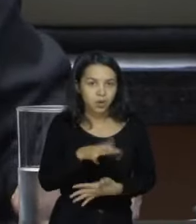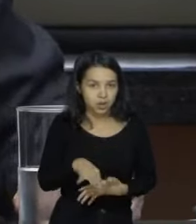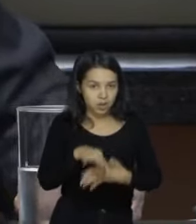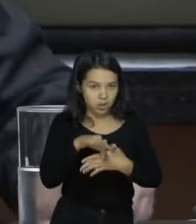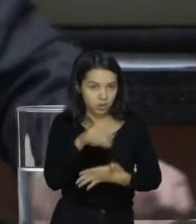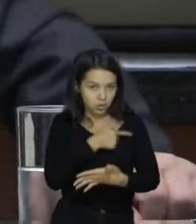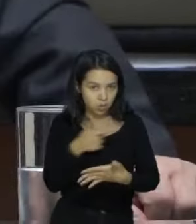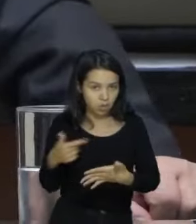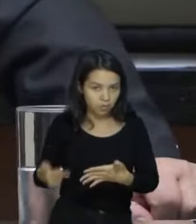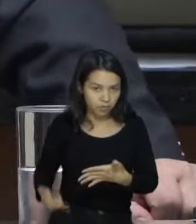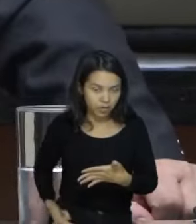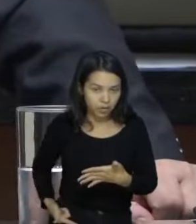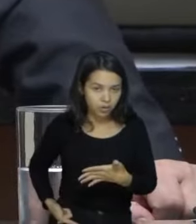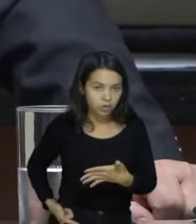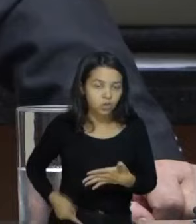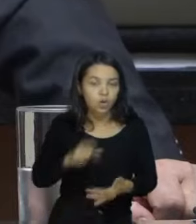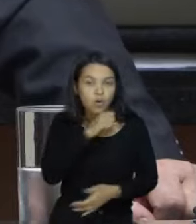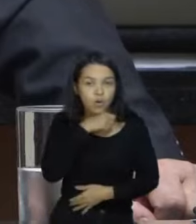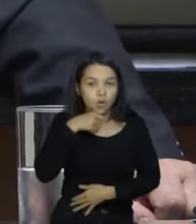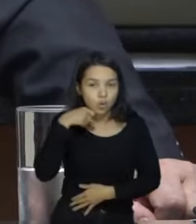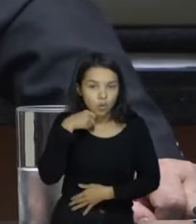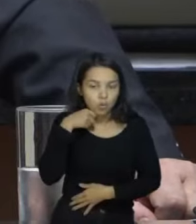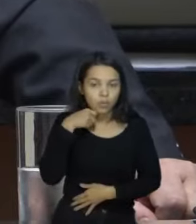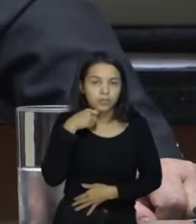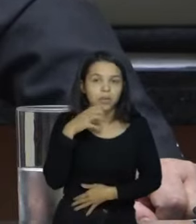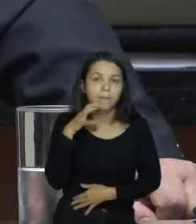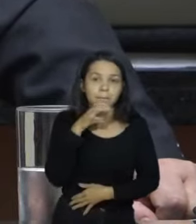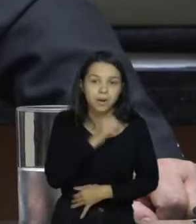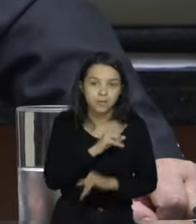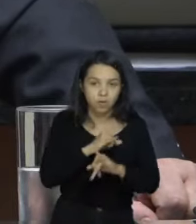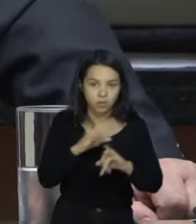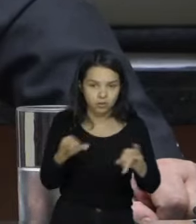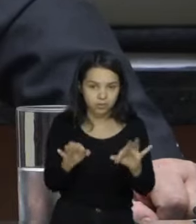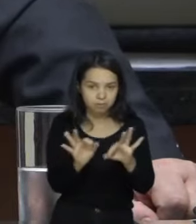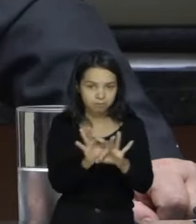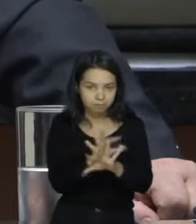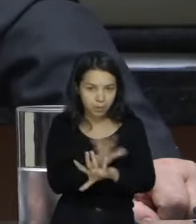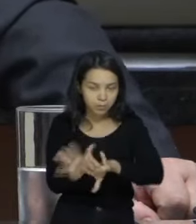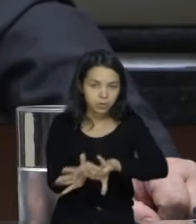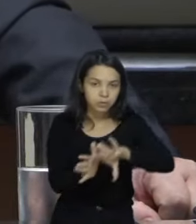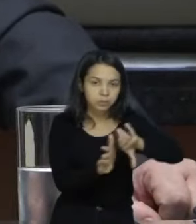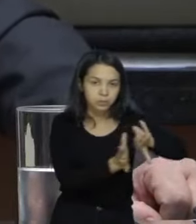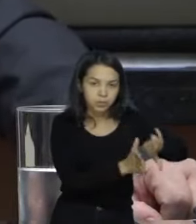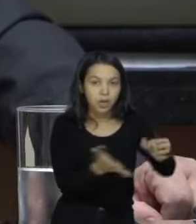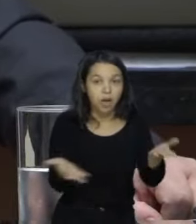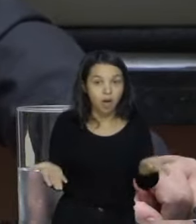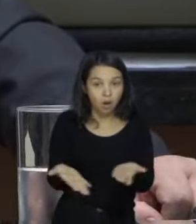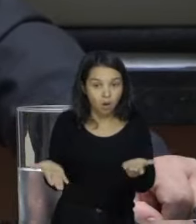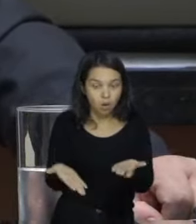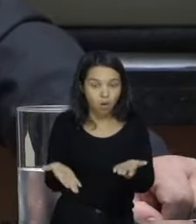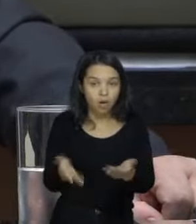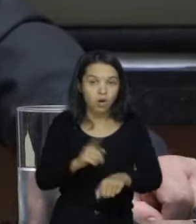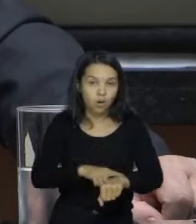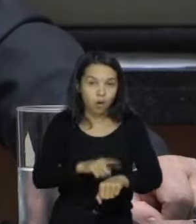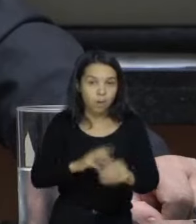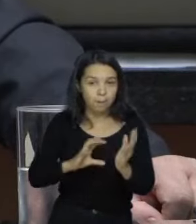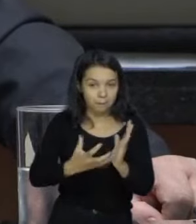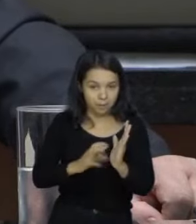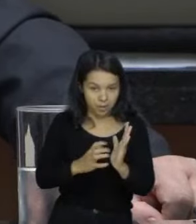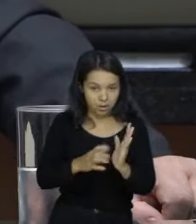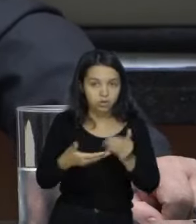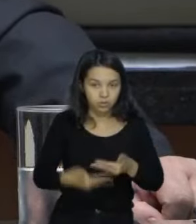mas soco chegamos ao final das Breves comunicações entramos agora no horário do cinema dos partidos